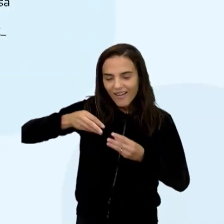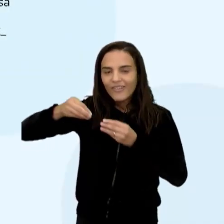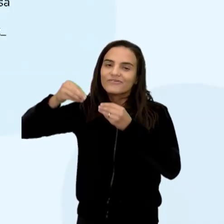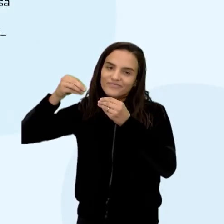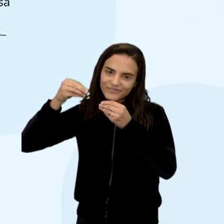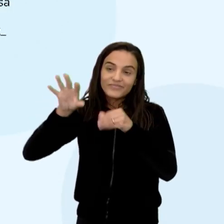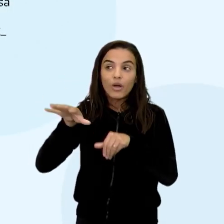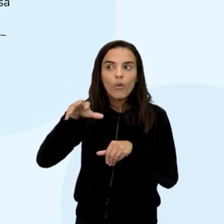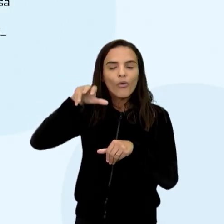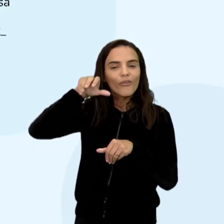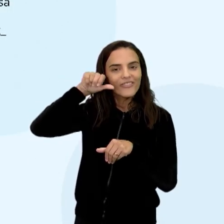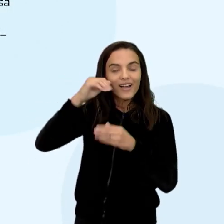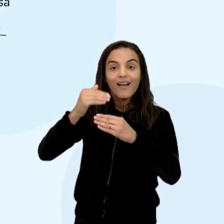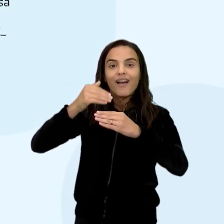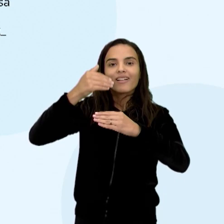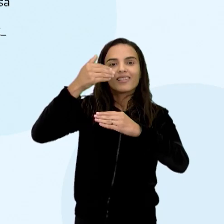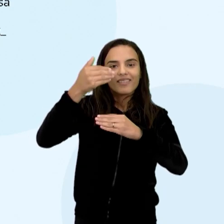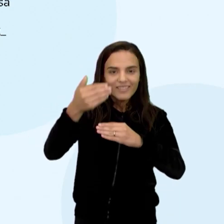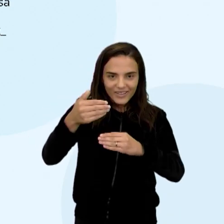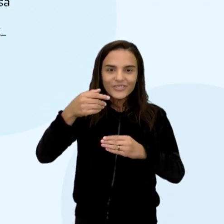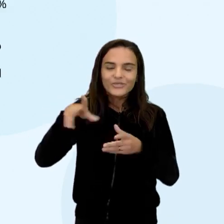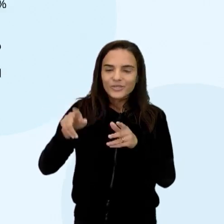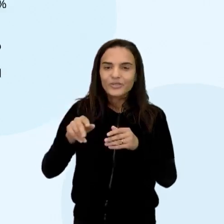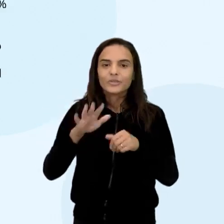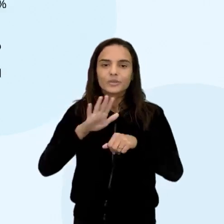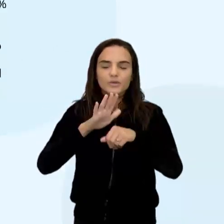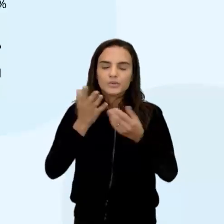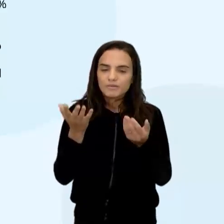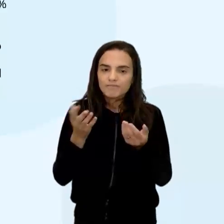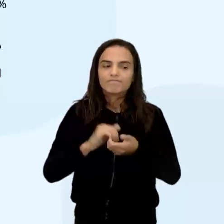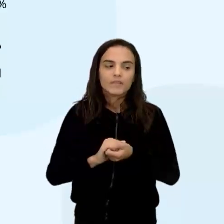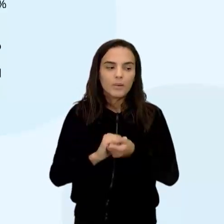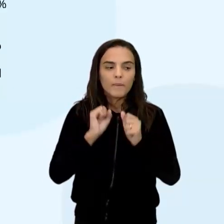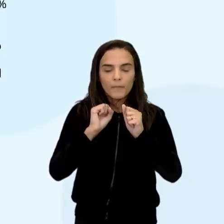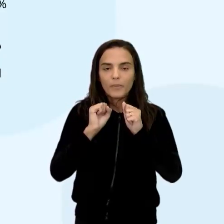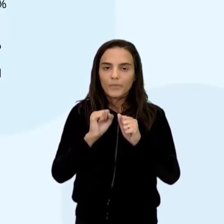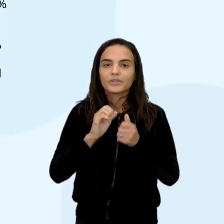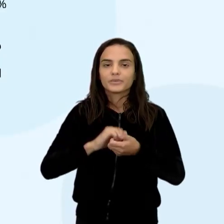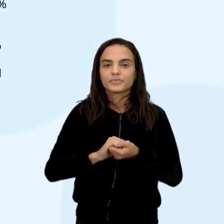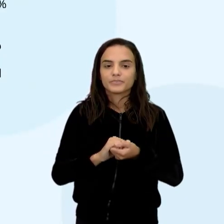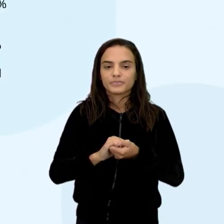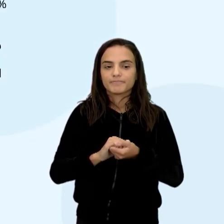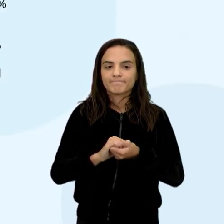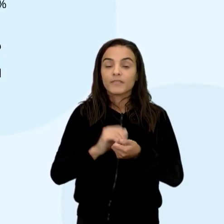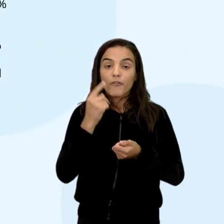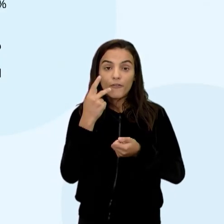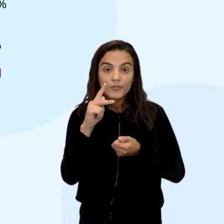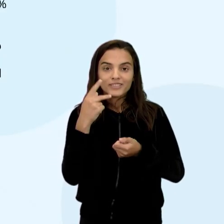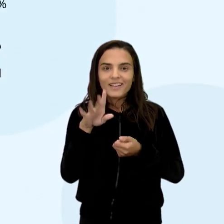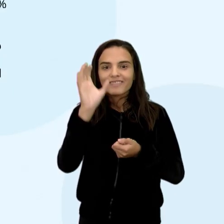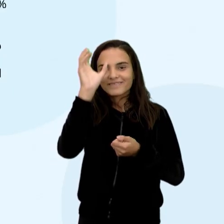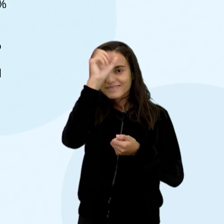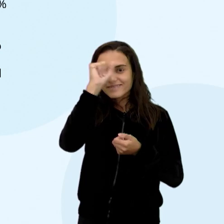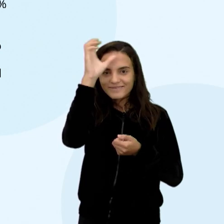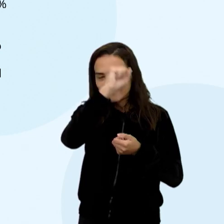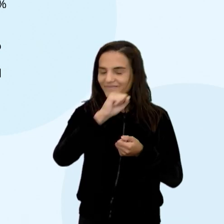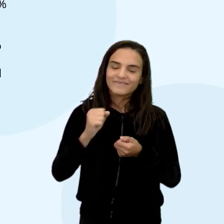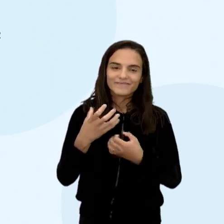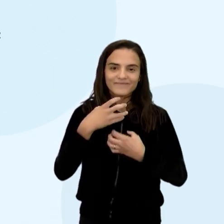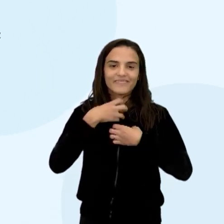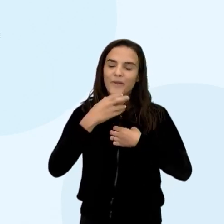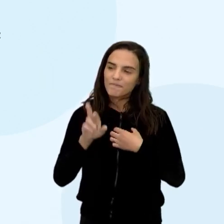a ouvir além do que os teus gestos comprometidos conseguem transmitir. Com você aprendi que